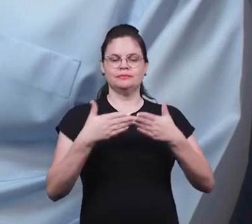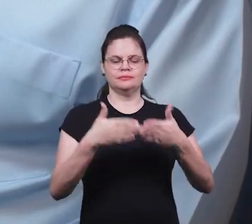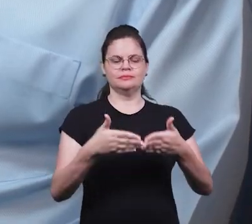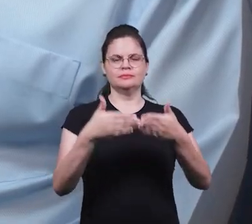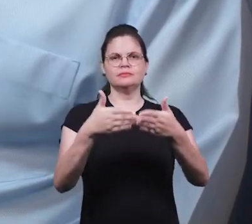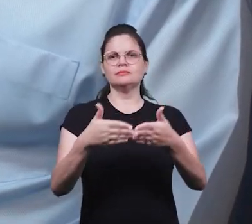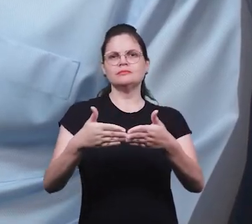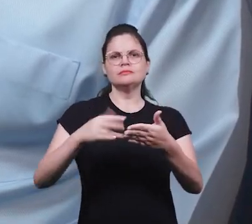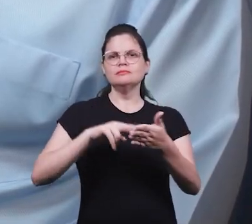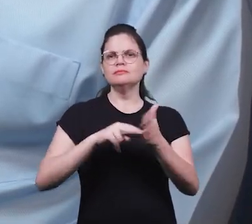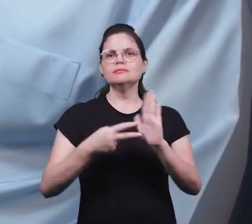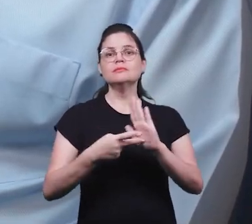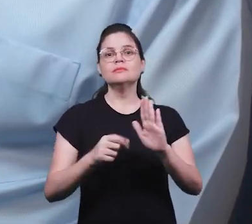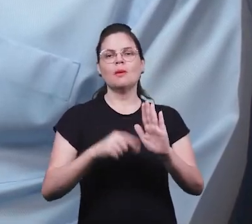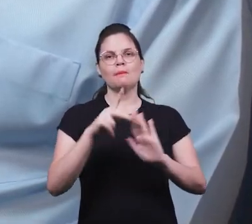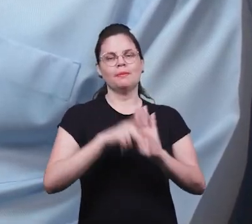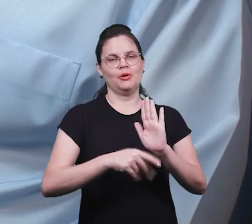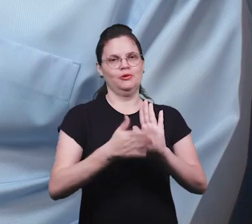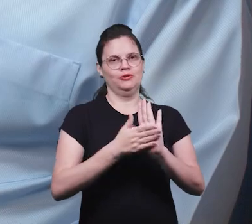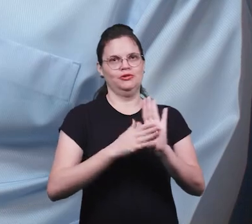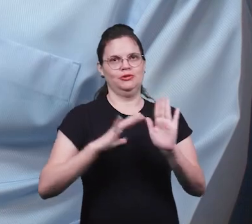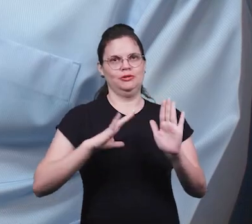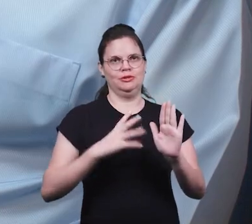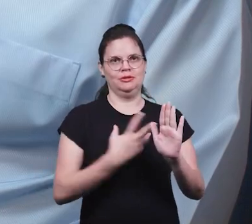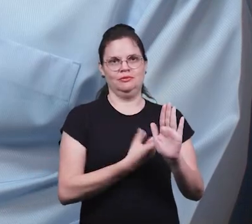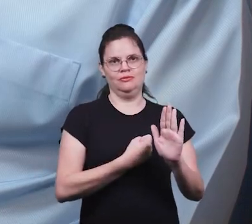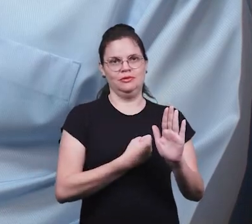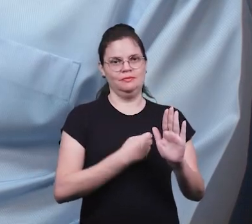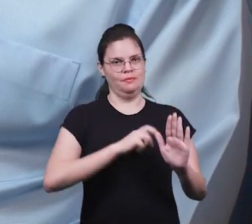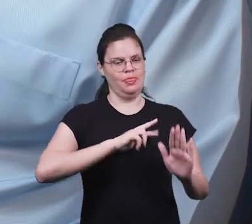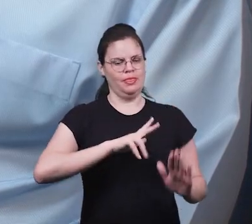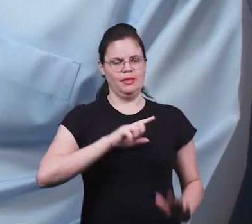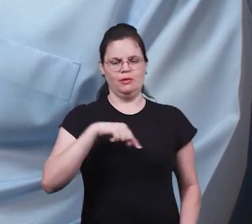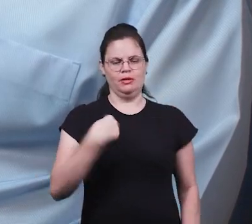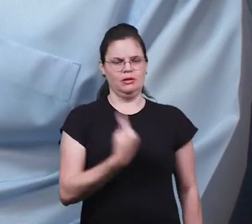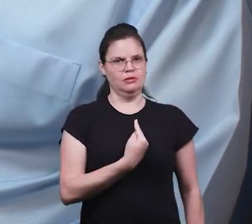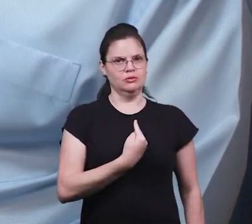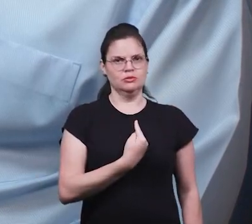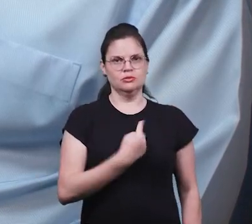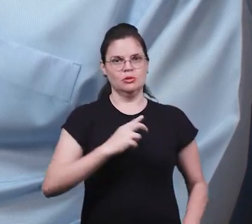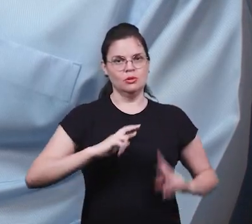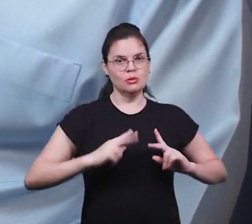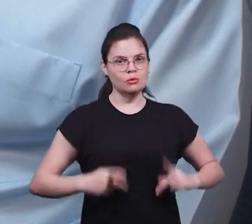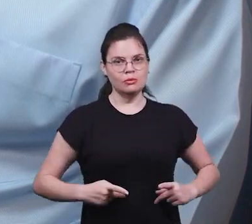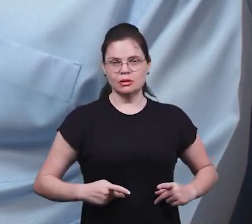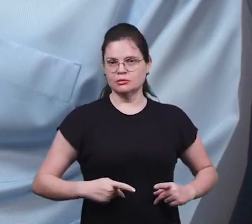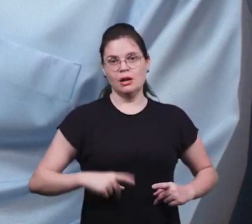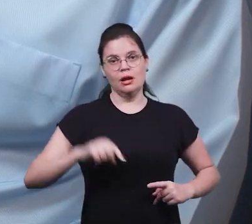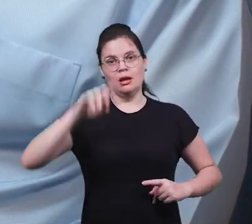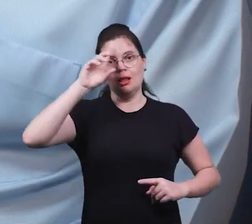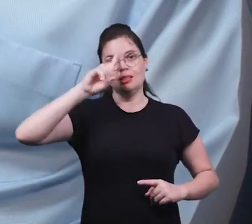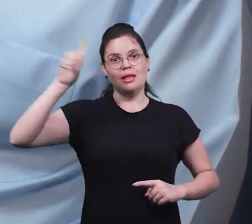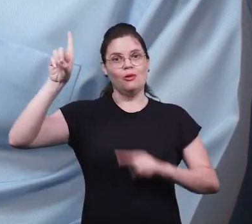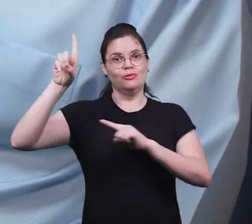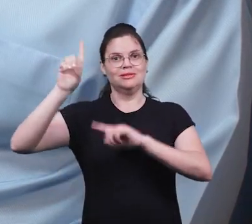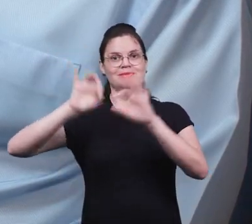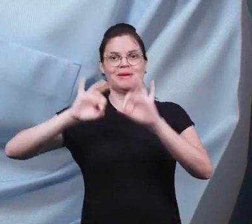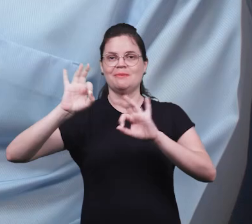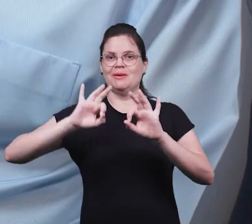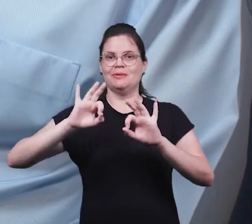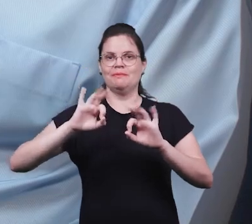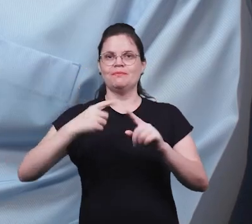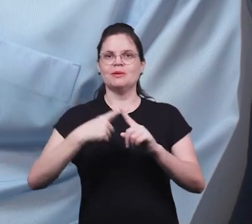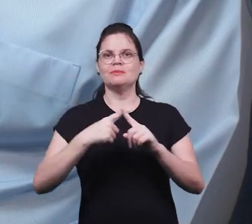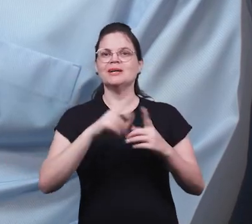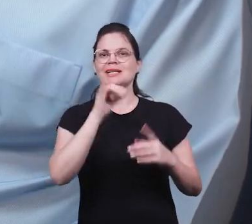que novamente não é do homem, é de Deus. Deus não deixou nada nesse projeto para Noé, aí